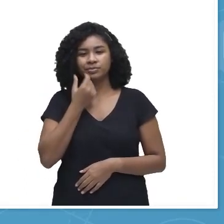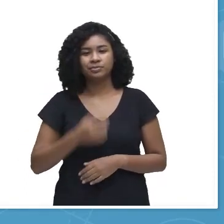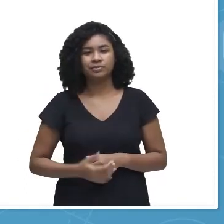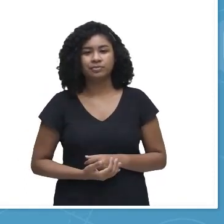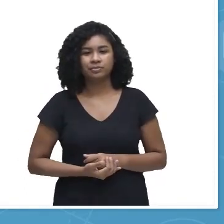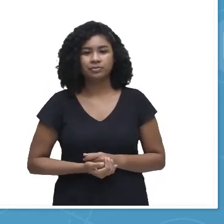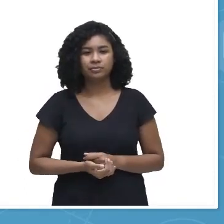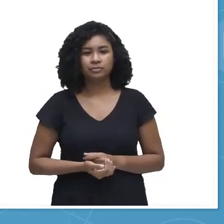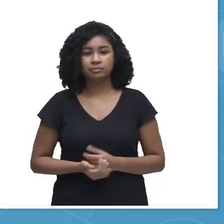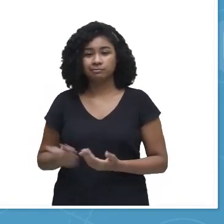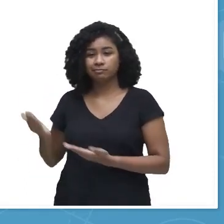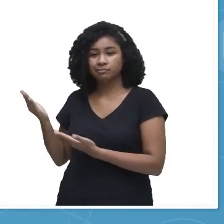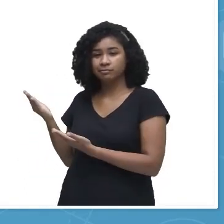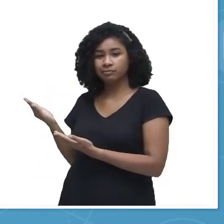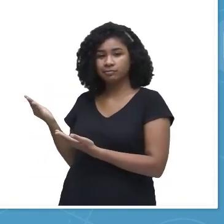Próxima representante